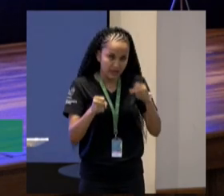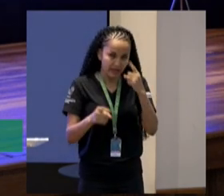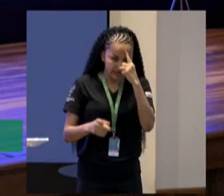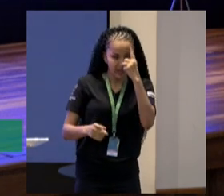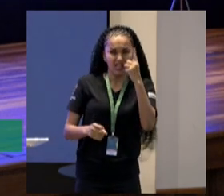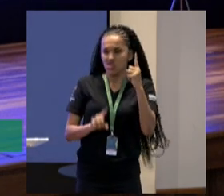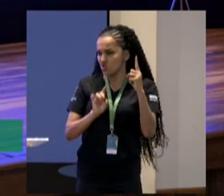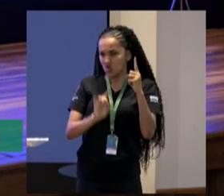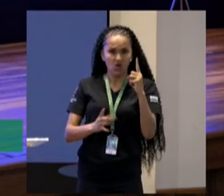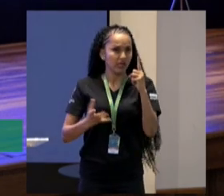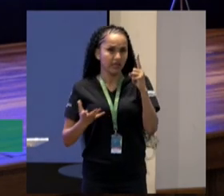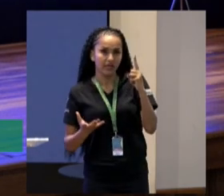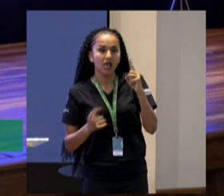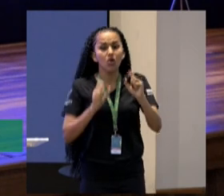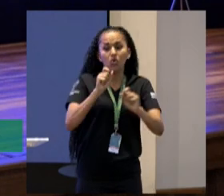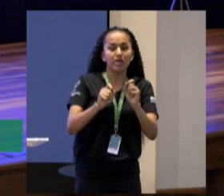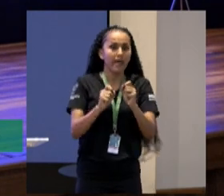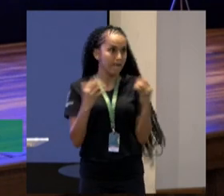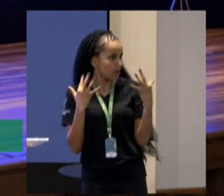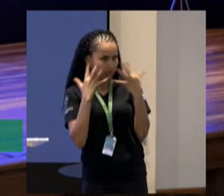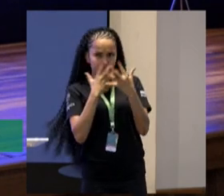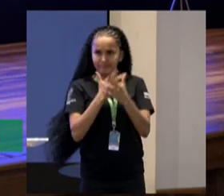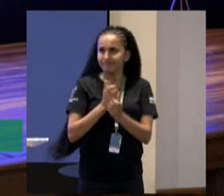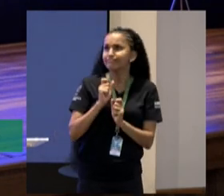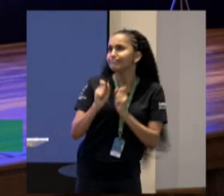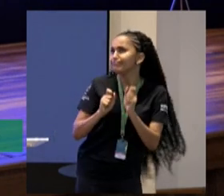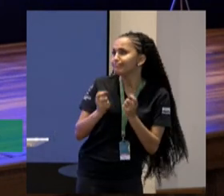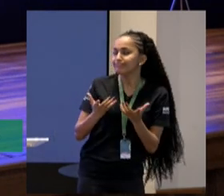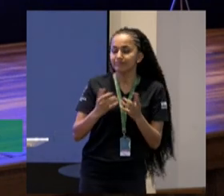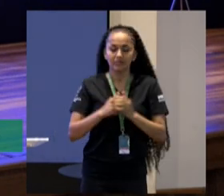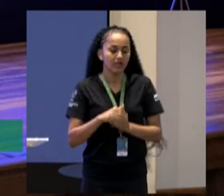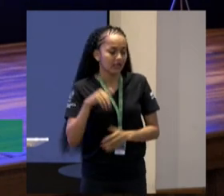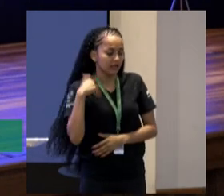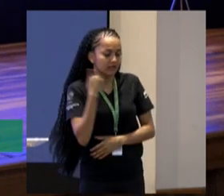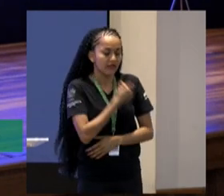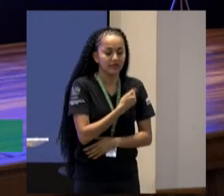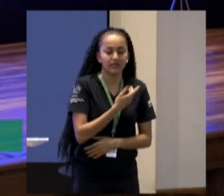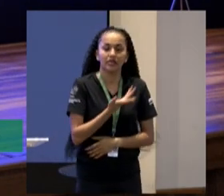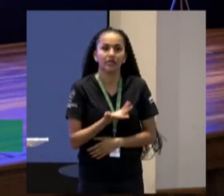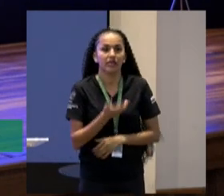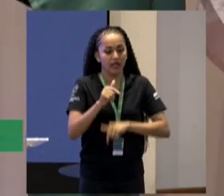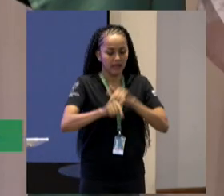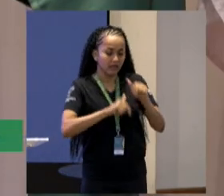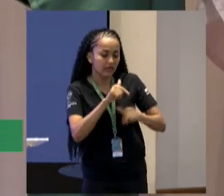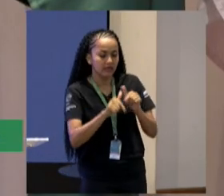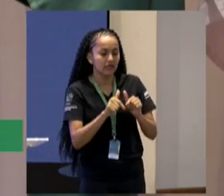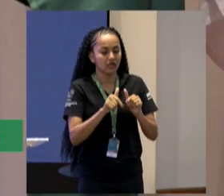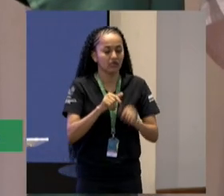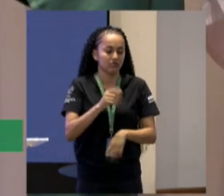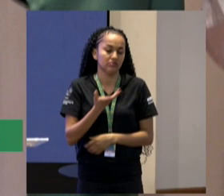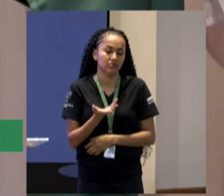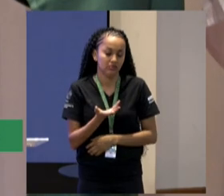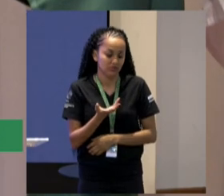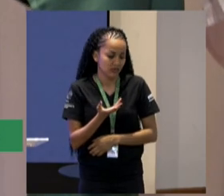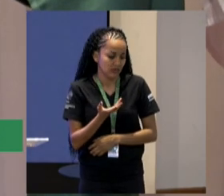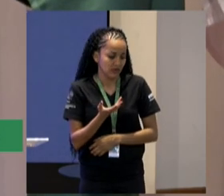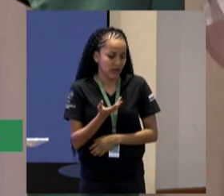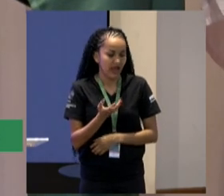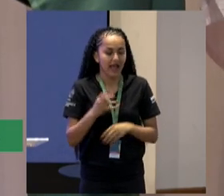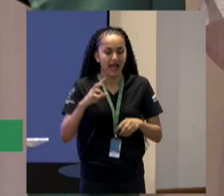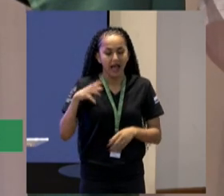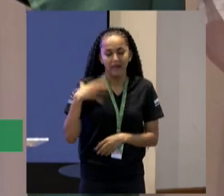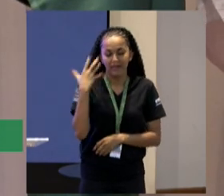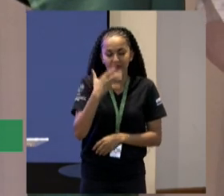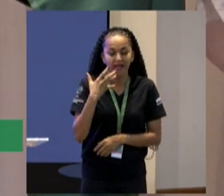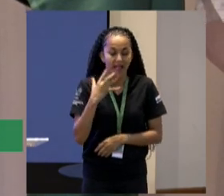ideia apenas de, né, o que é belo. E aí a gente traz, a gente começa a trabalhar com a canção